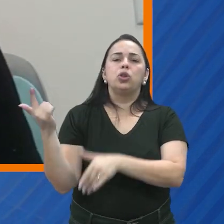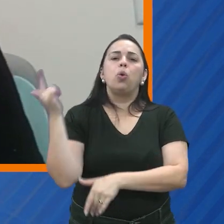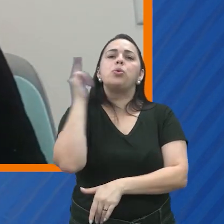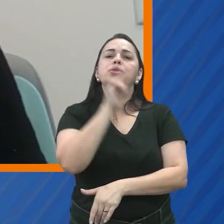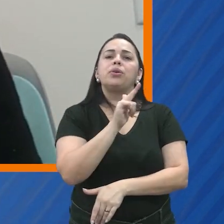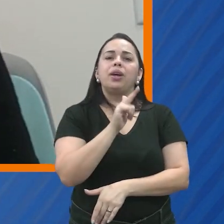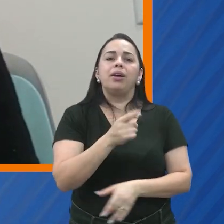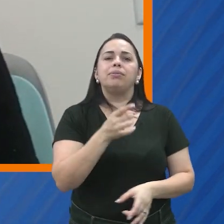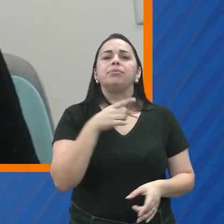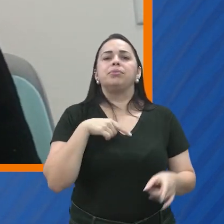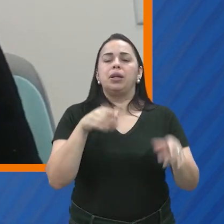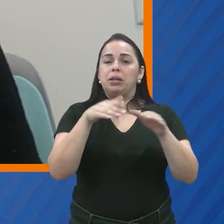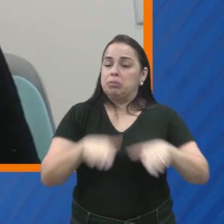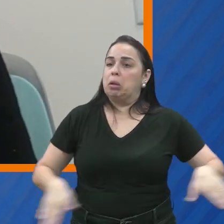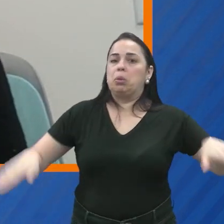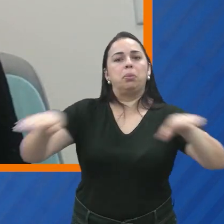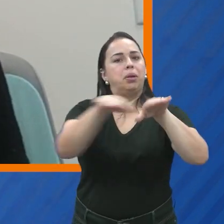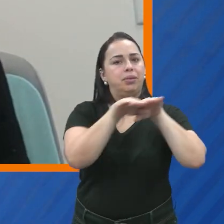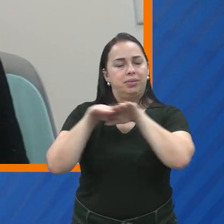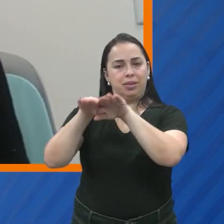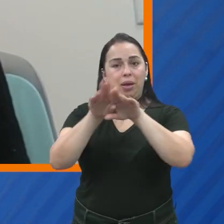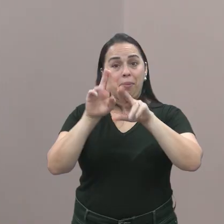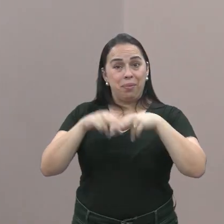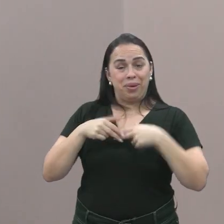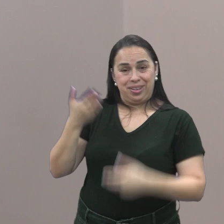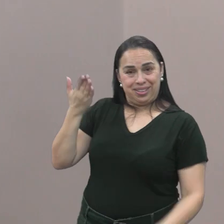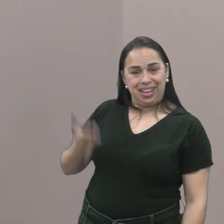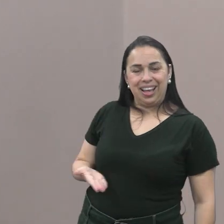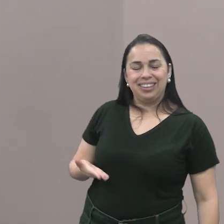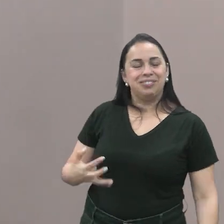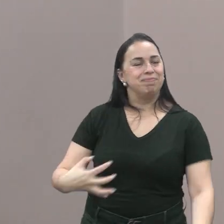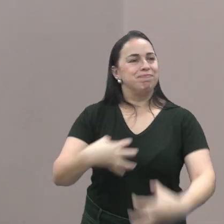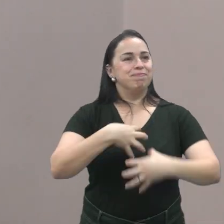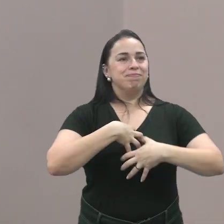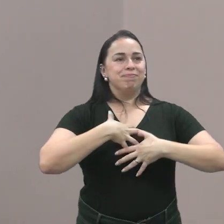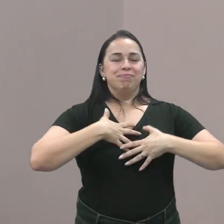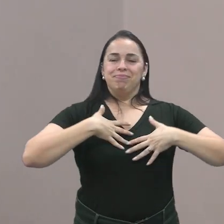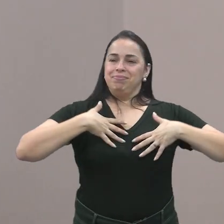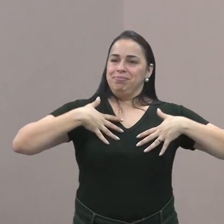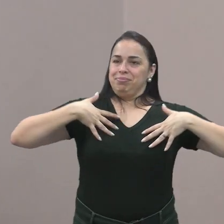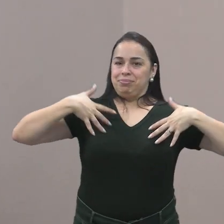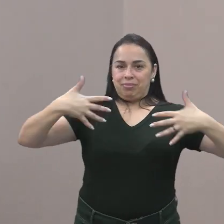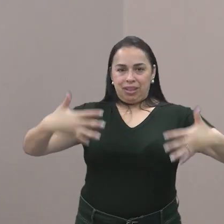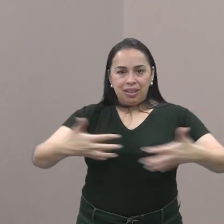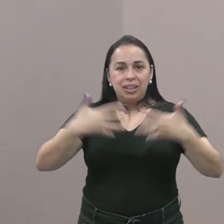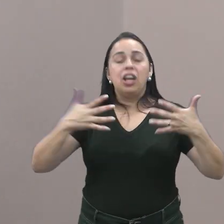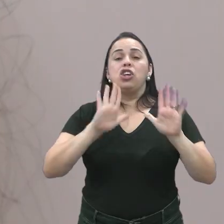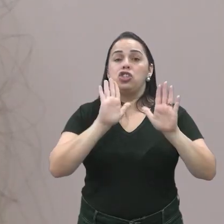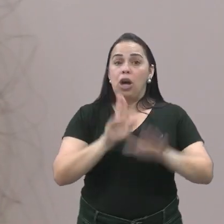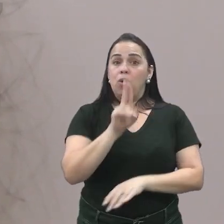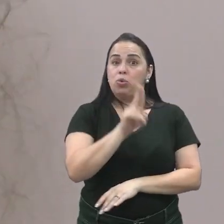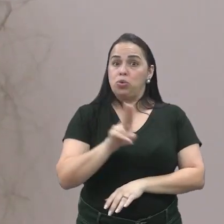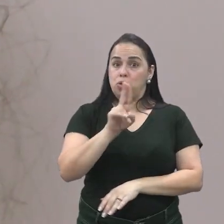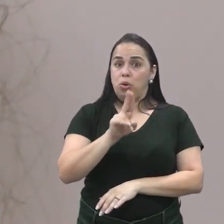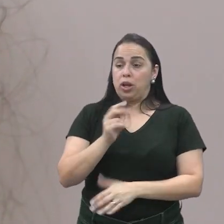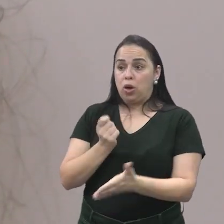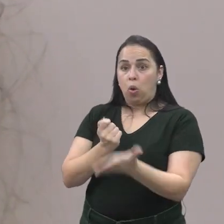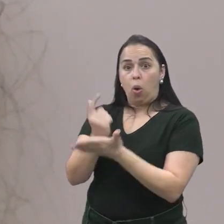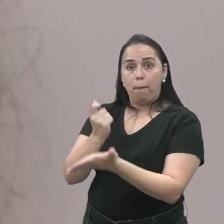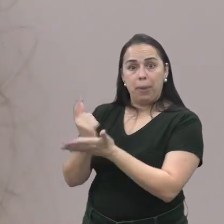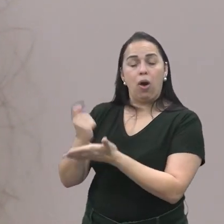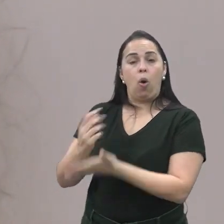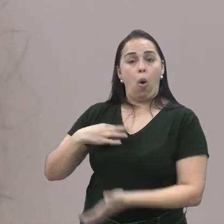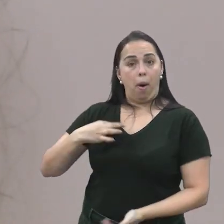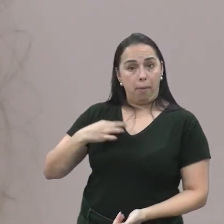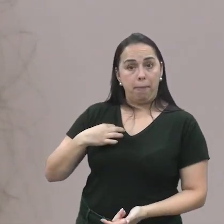na direção de combater as desigualdades. Com o benefício, a Samela se sente mais motivada. Já usou o